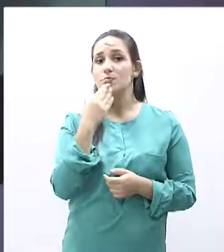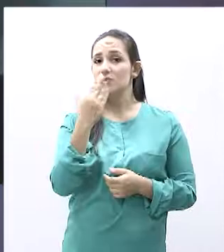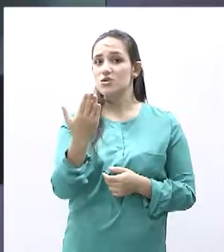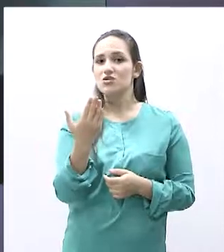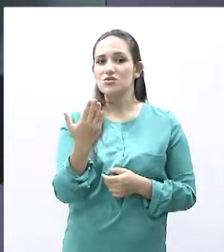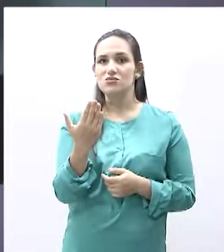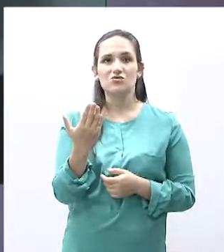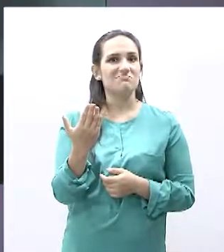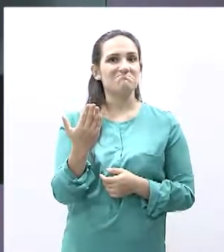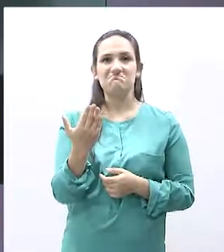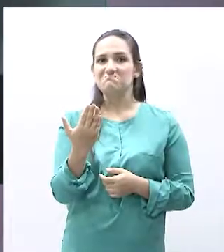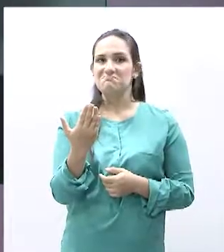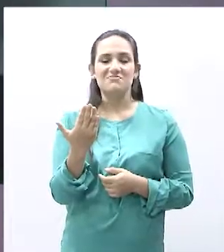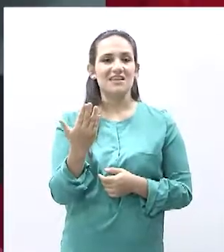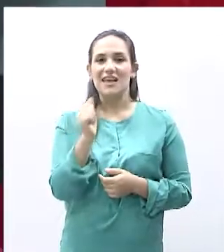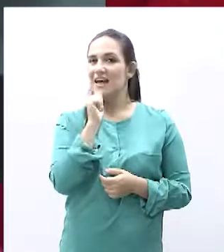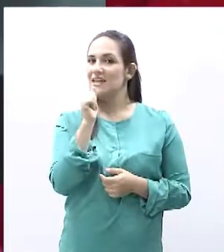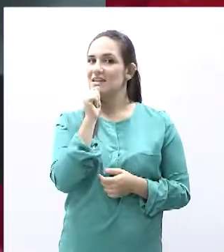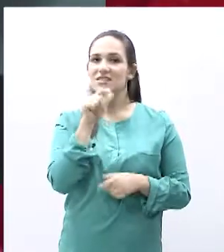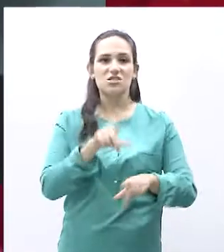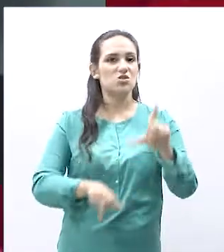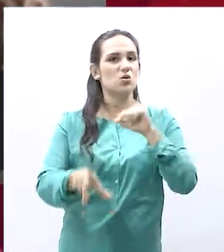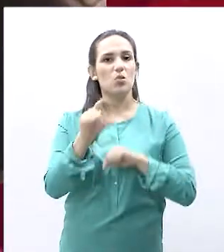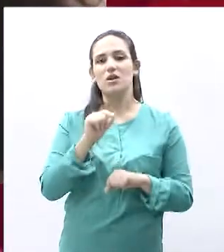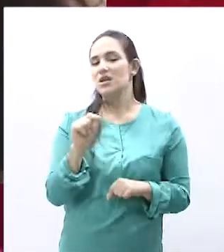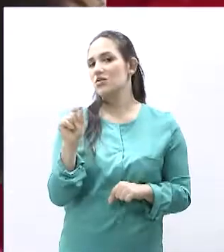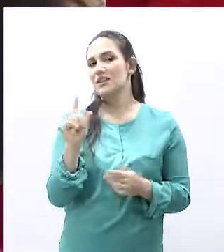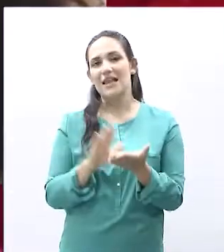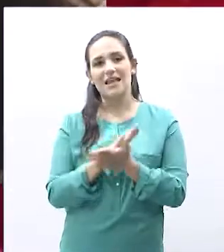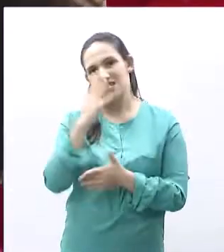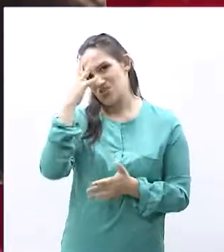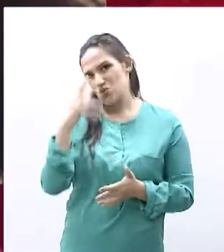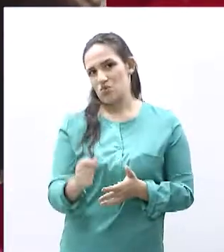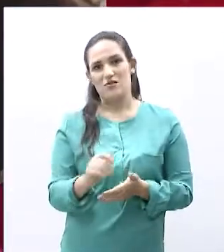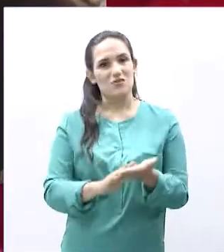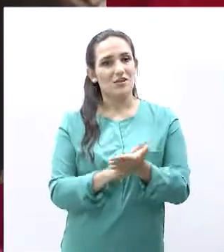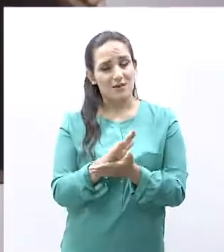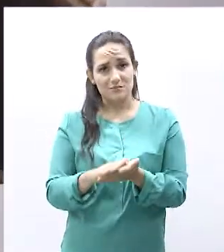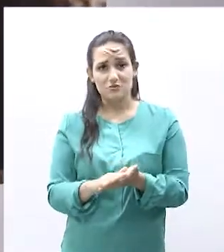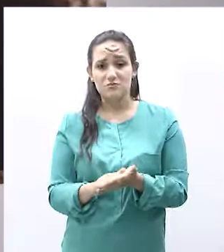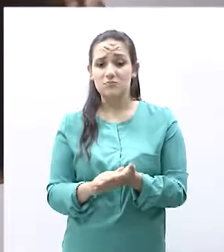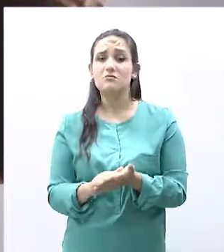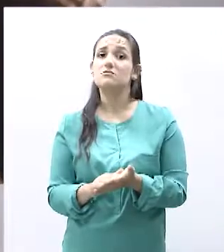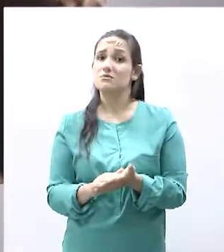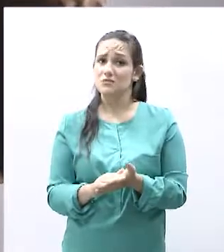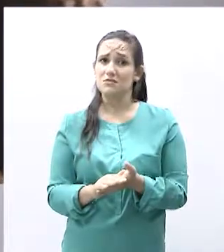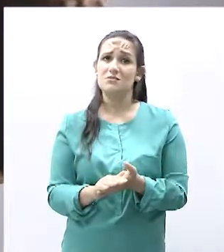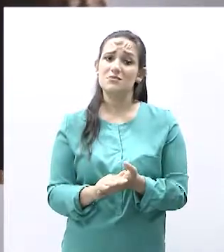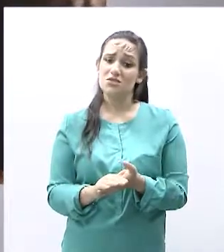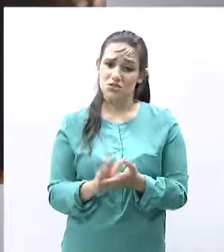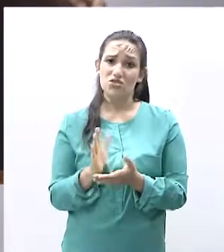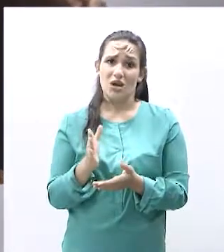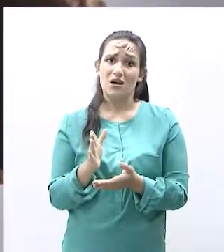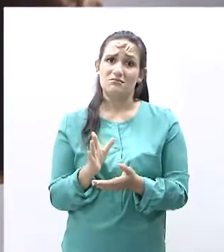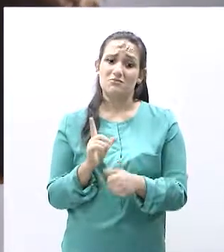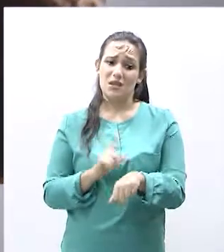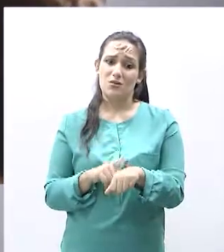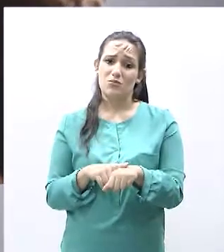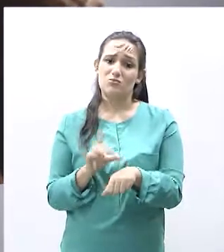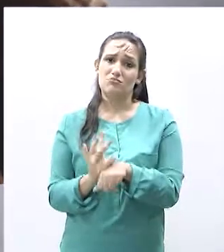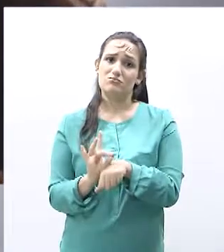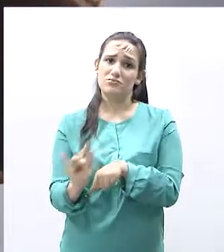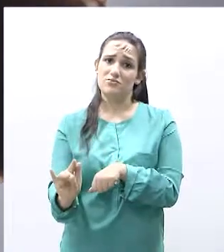ou seja, não houve ainda decisão sobre esses pedidos, embora já tenha passado o prazo para o